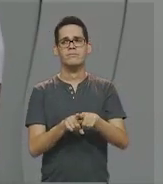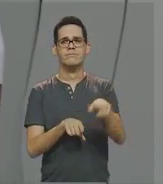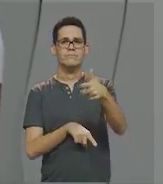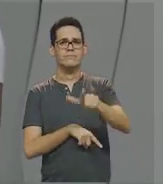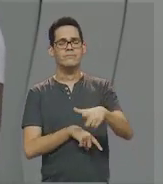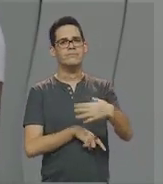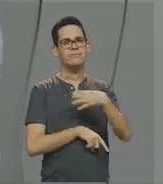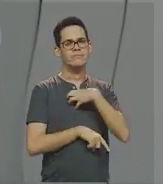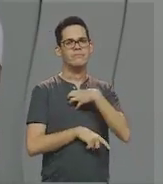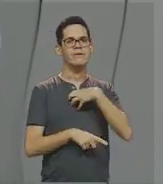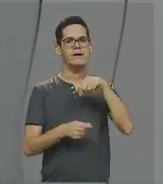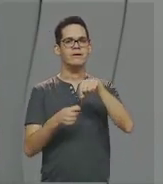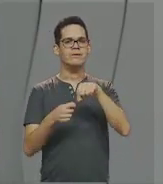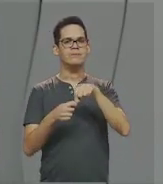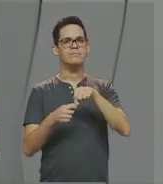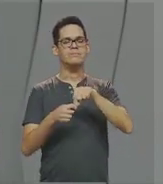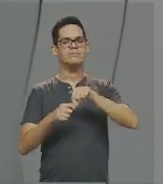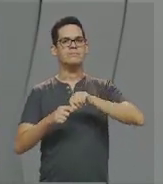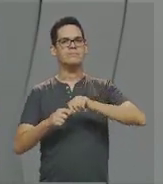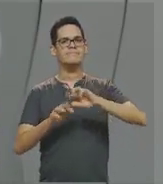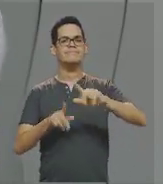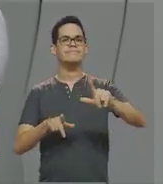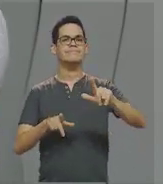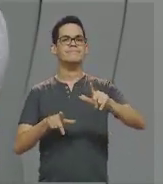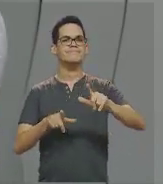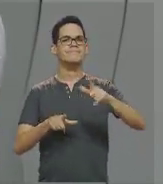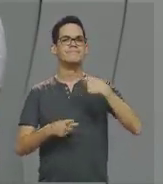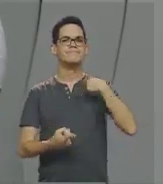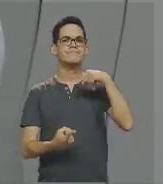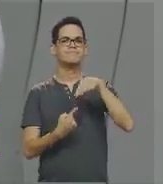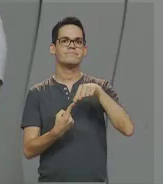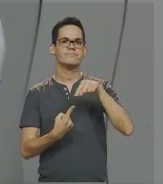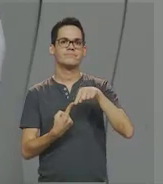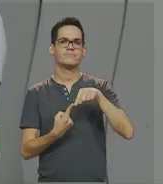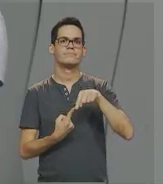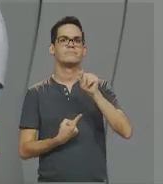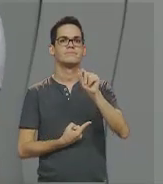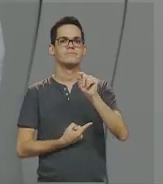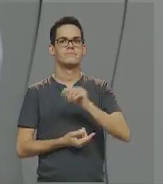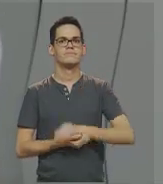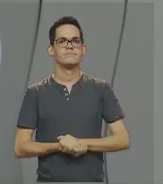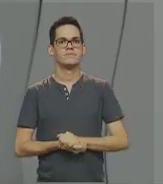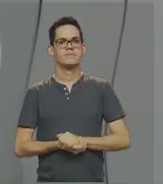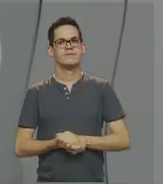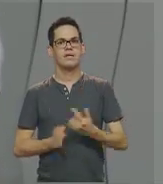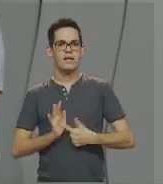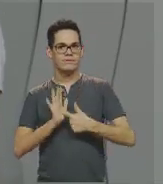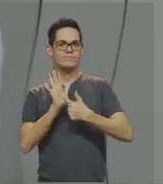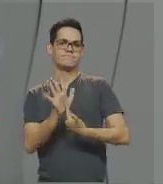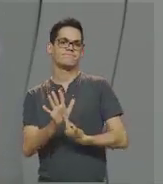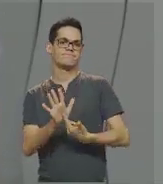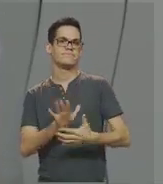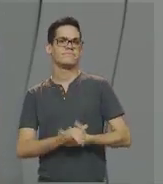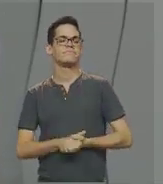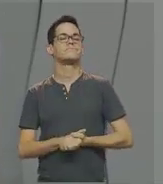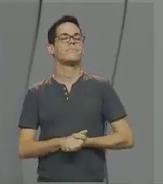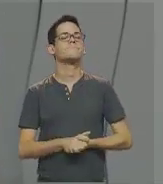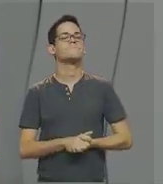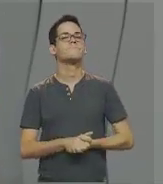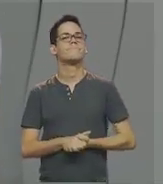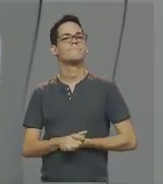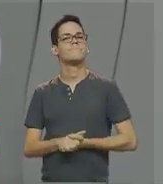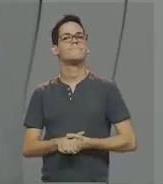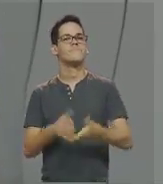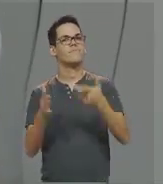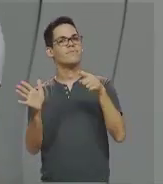modos de fazer para que aquilo chegue ao seu objetivo final, que é para ser apresentado, né? Como eu falei na